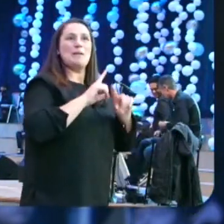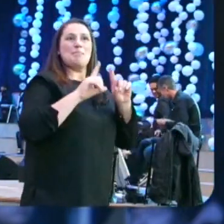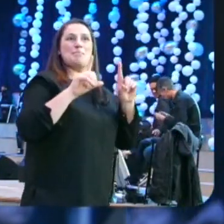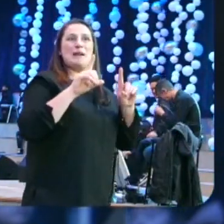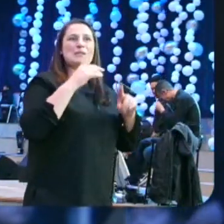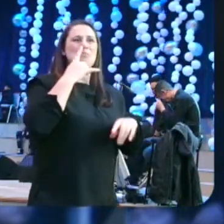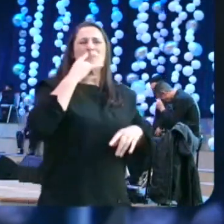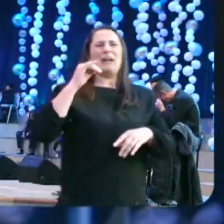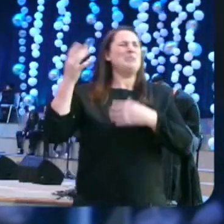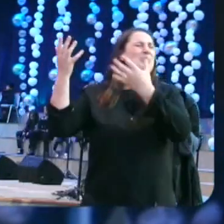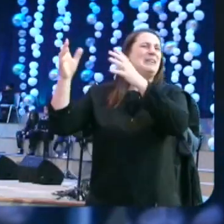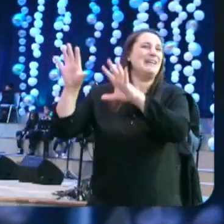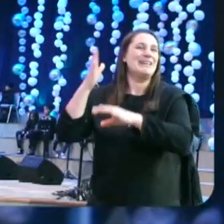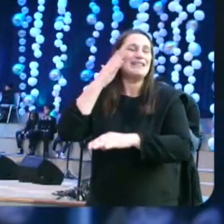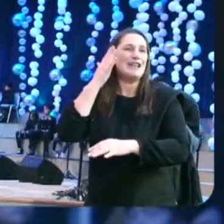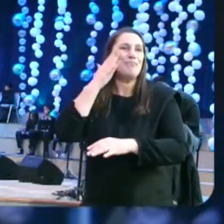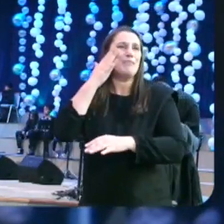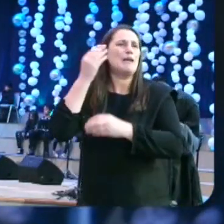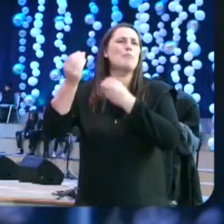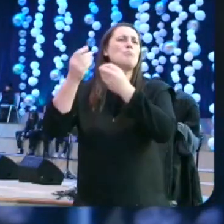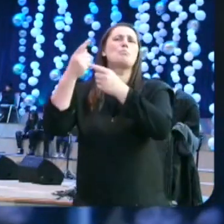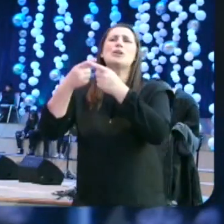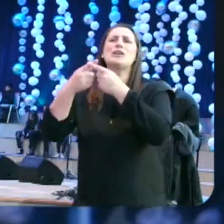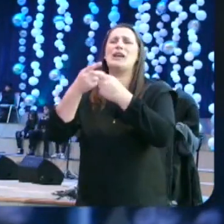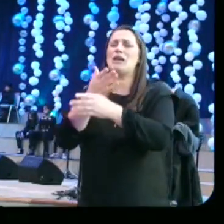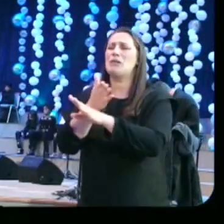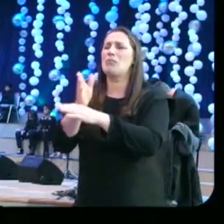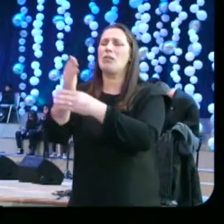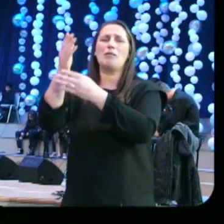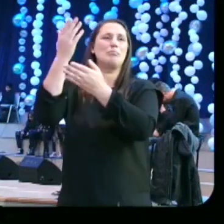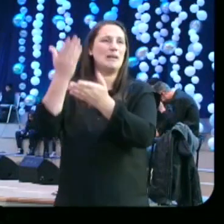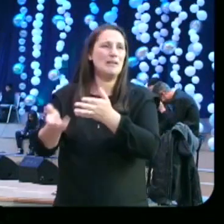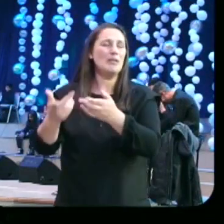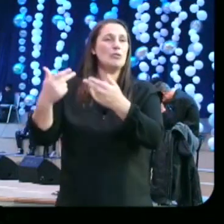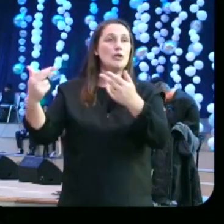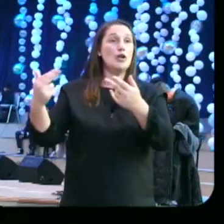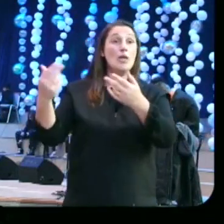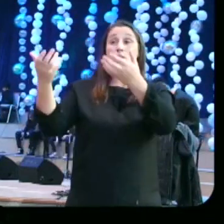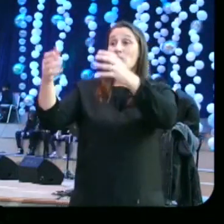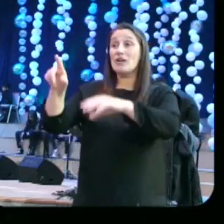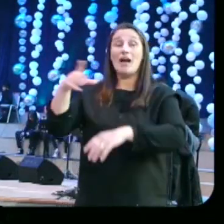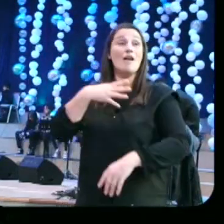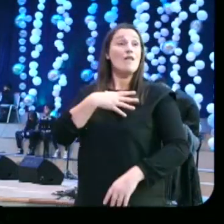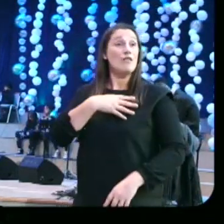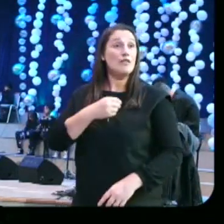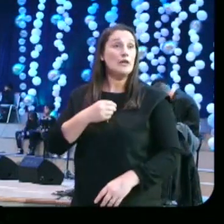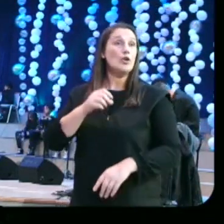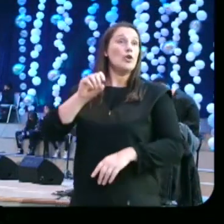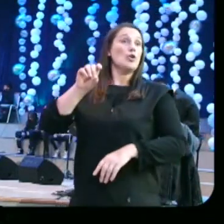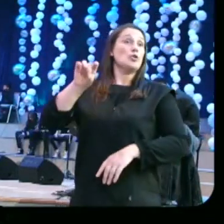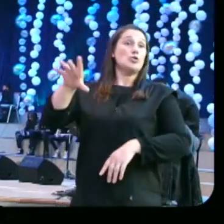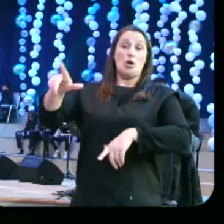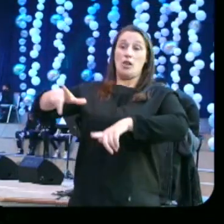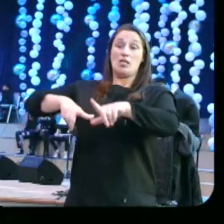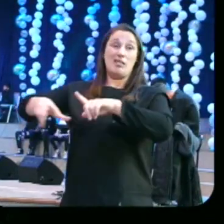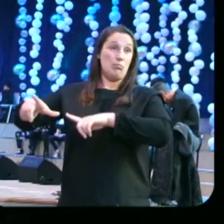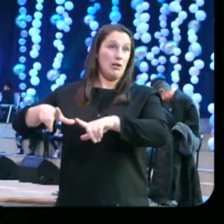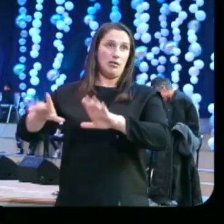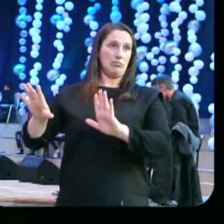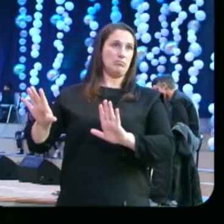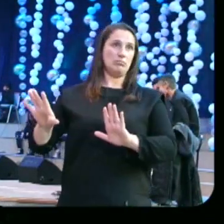o discurso, porque ele não quer que o seu filho seja só o trabalhador